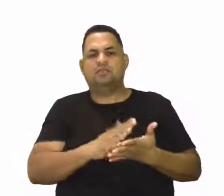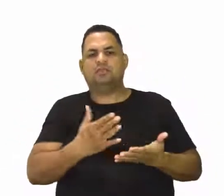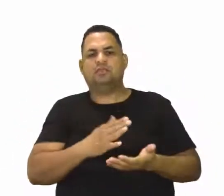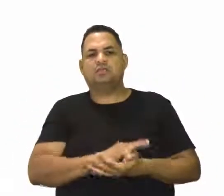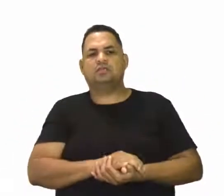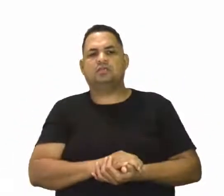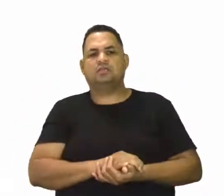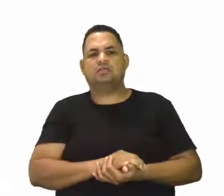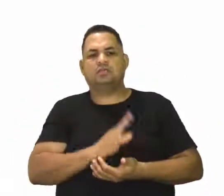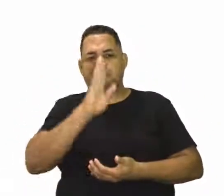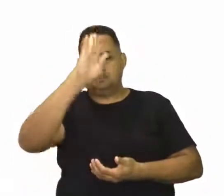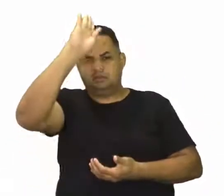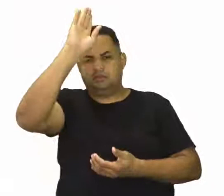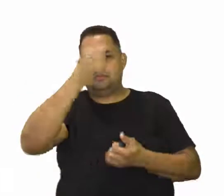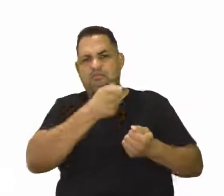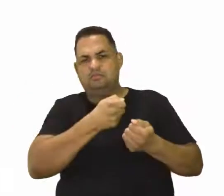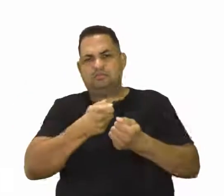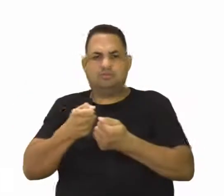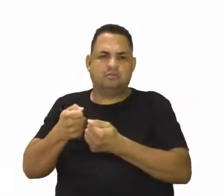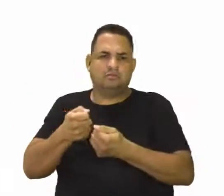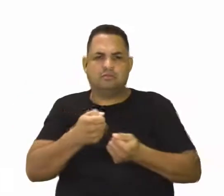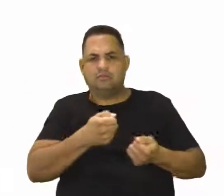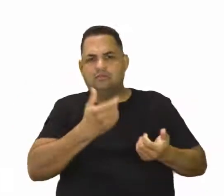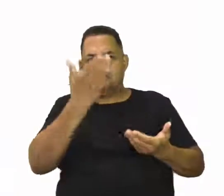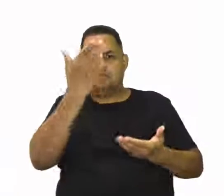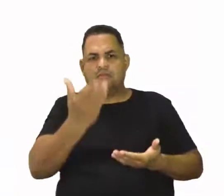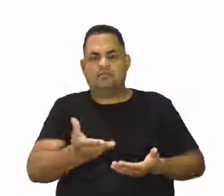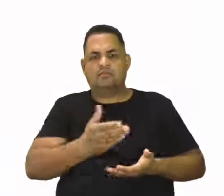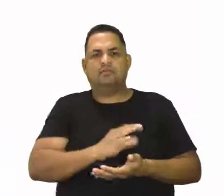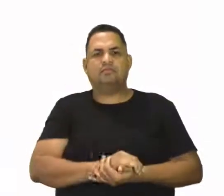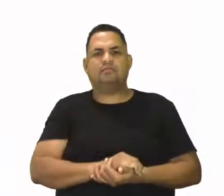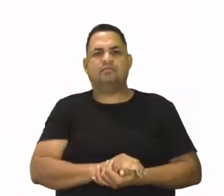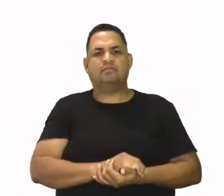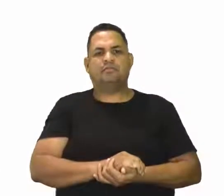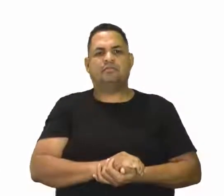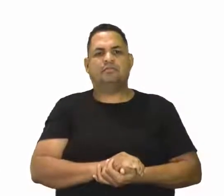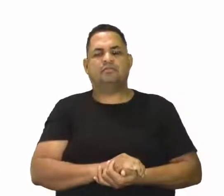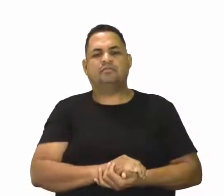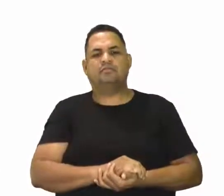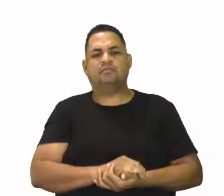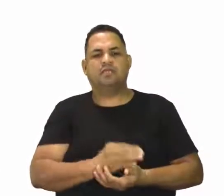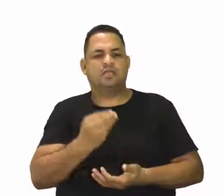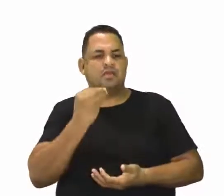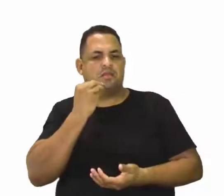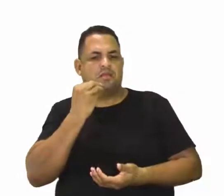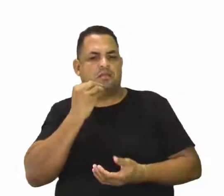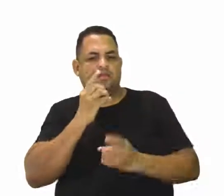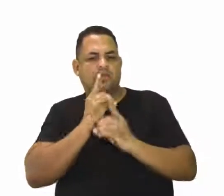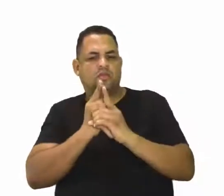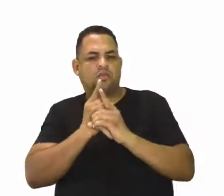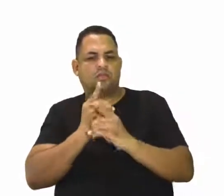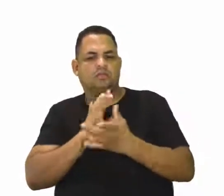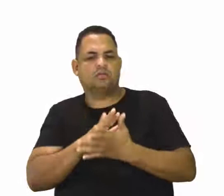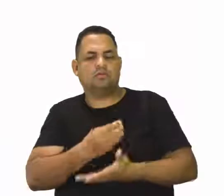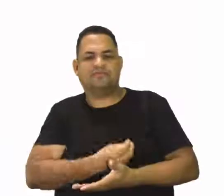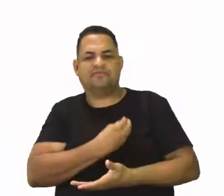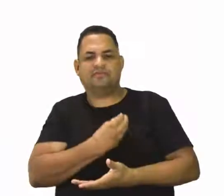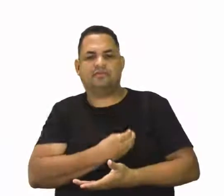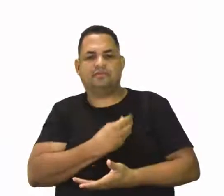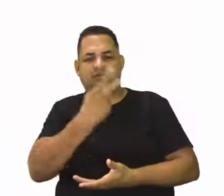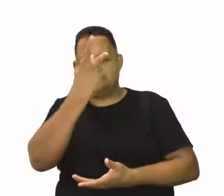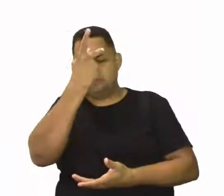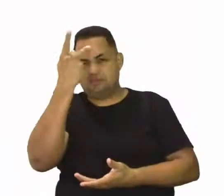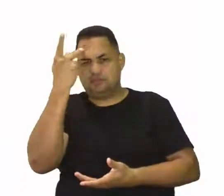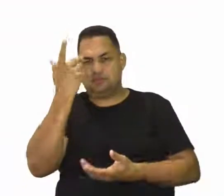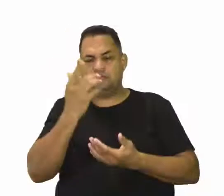aí bombeiro aqui em cima bombeiro por aqui Olá Tudo Na tentativa de encontrar uma vida